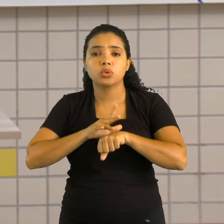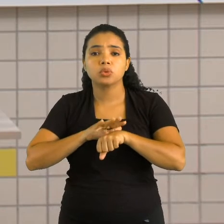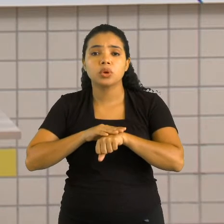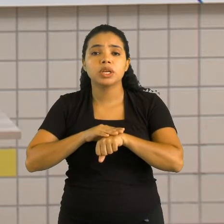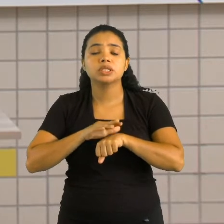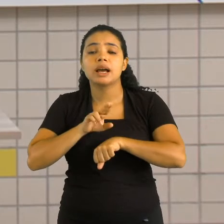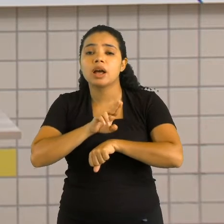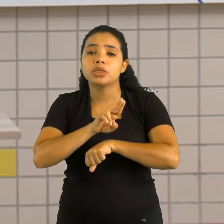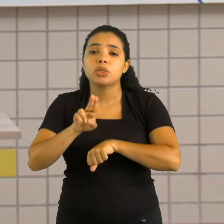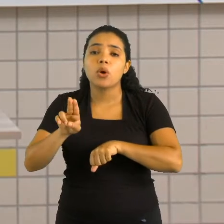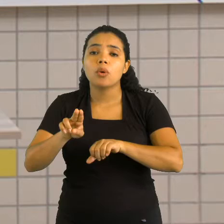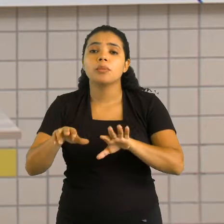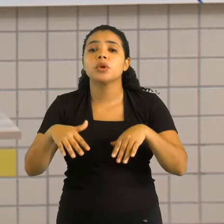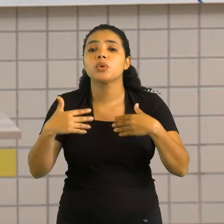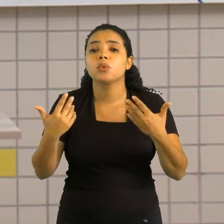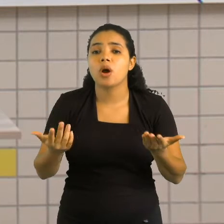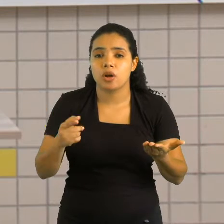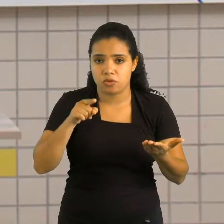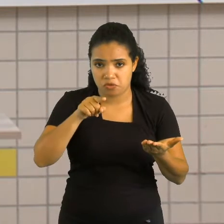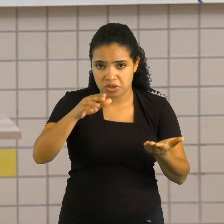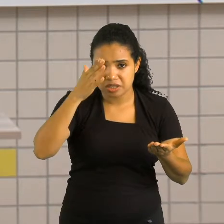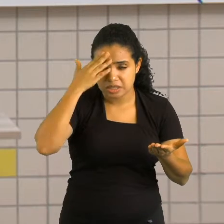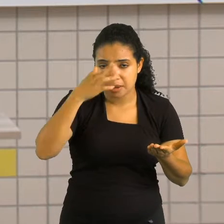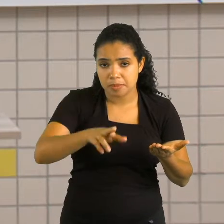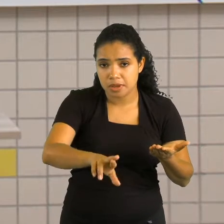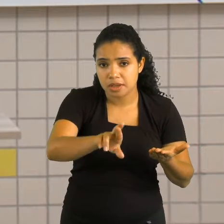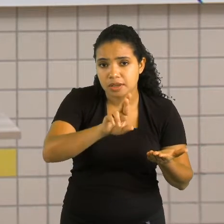Alguém de vocês sabe me responder?